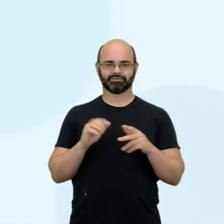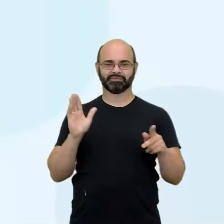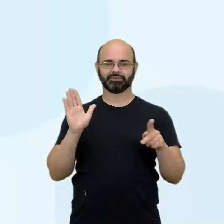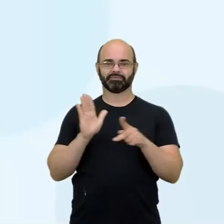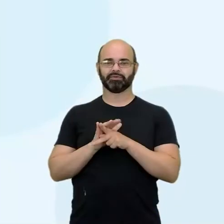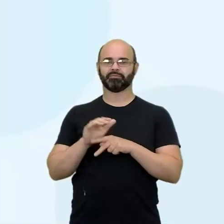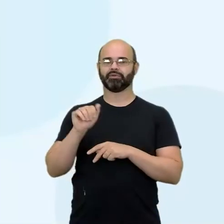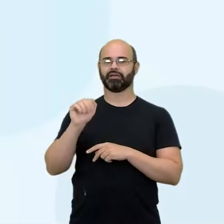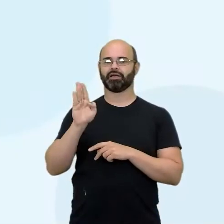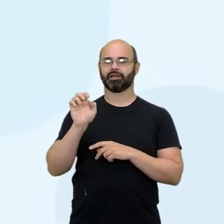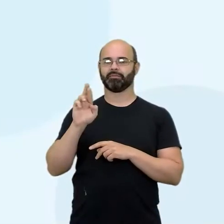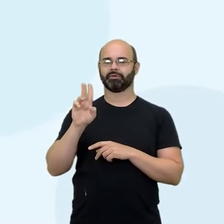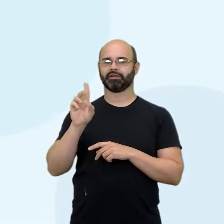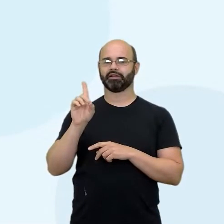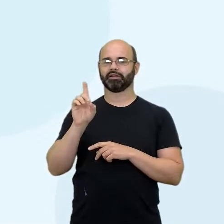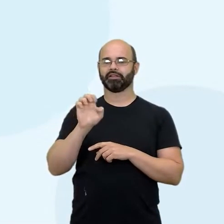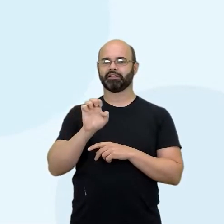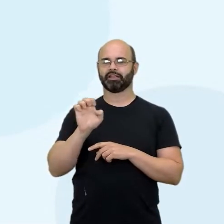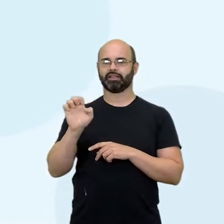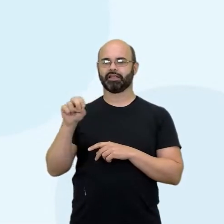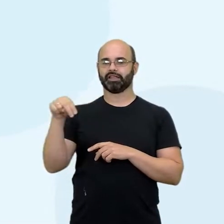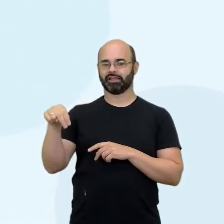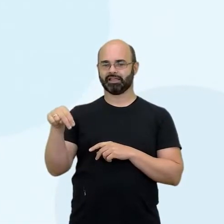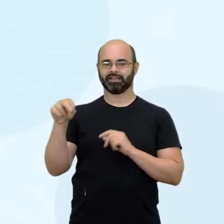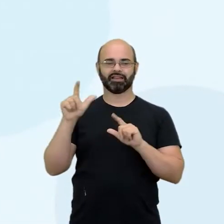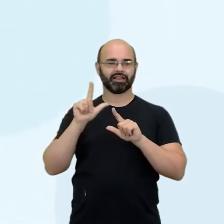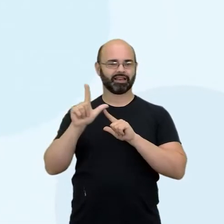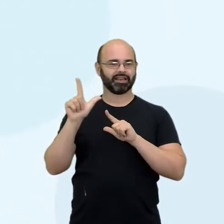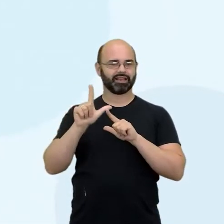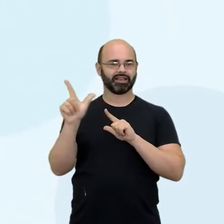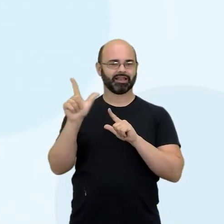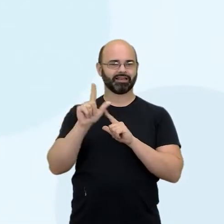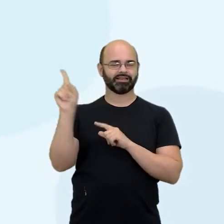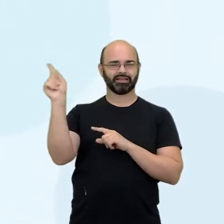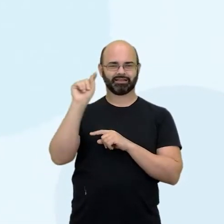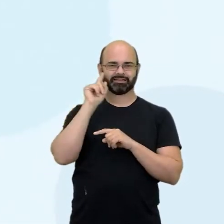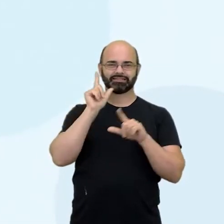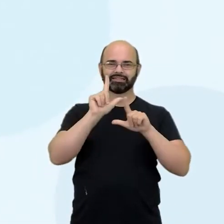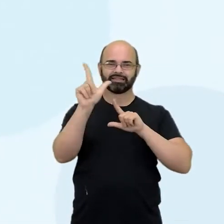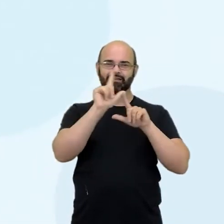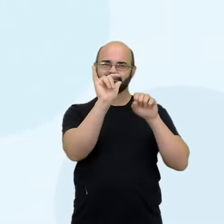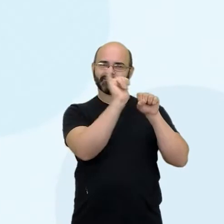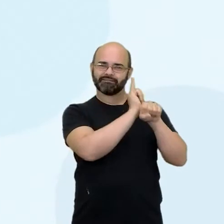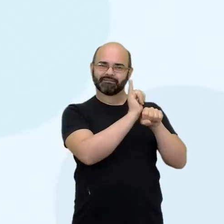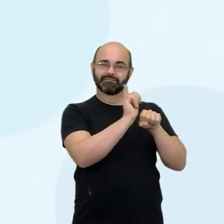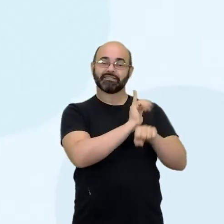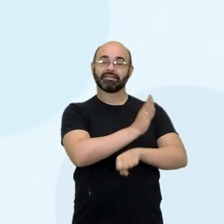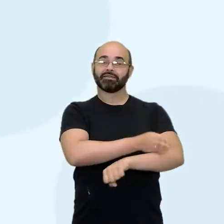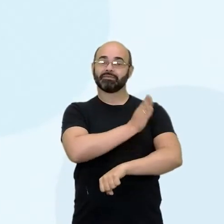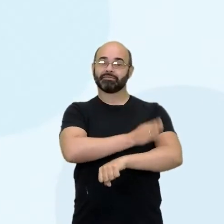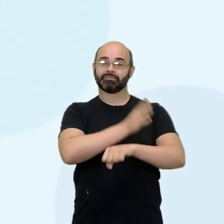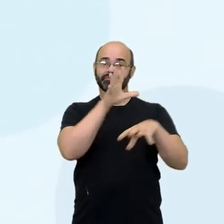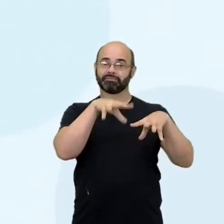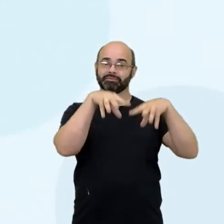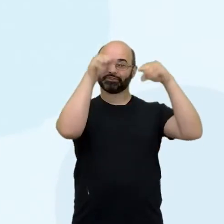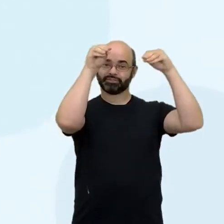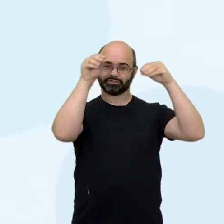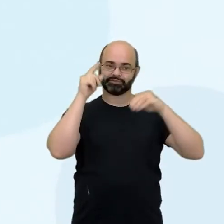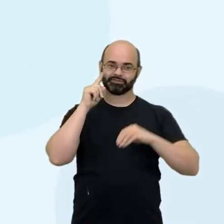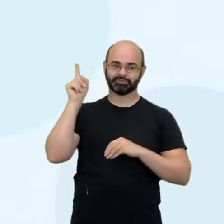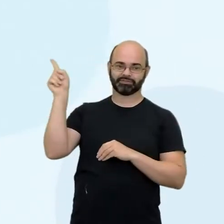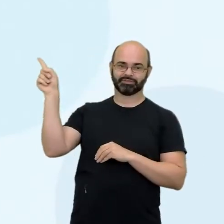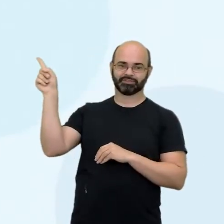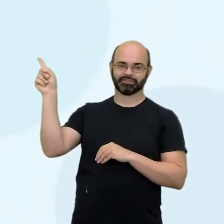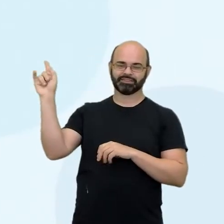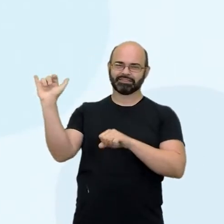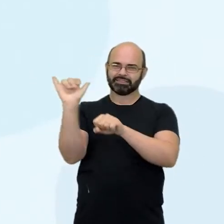você tem ali as letras, né, escritas nesse estilo medieval, que é bem bacana também. Então,